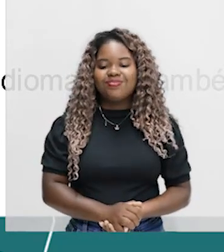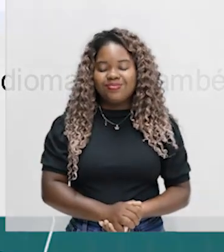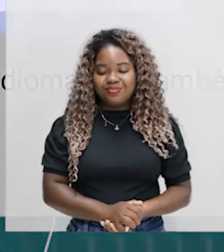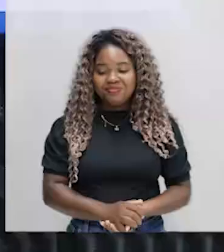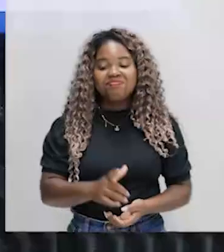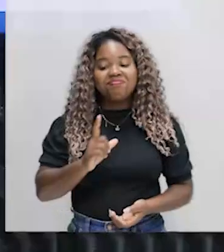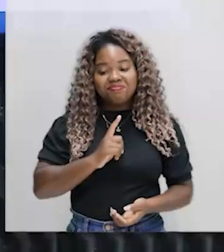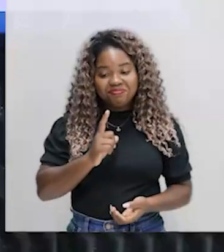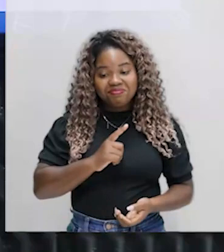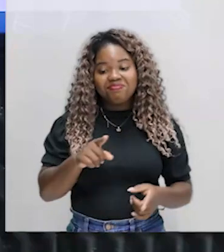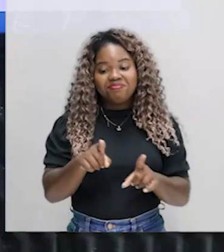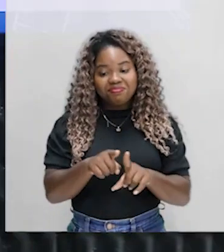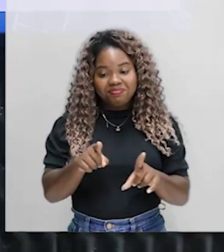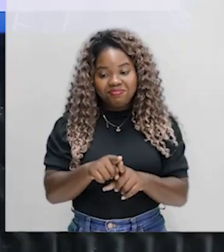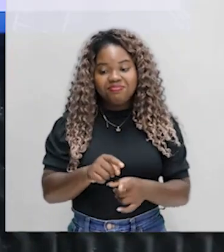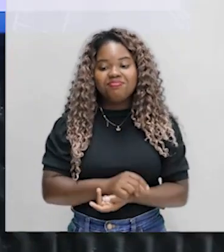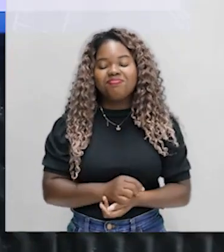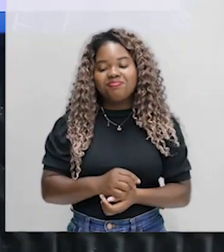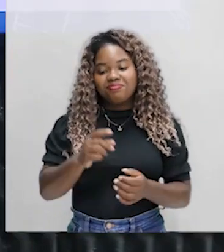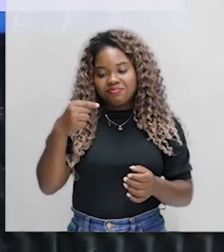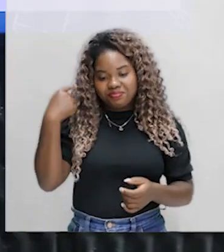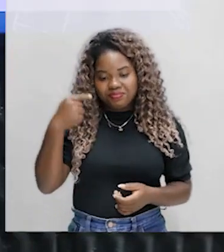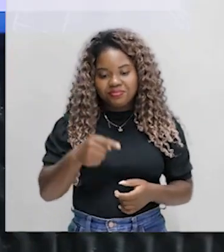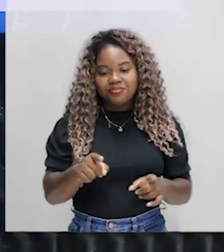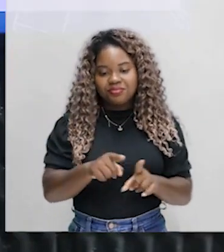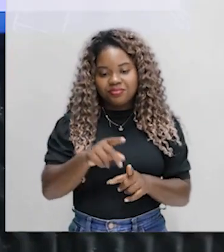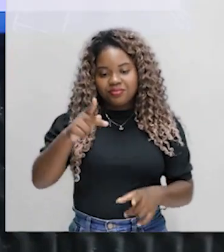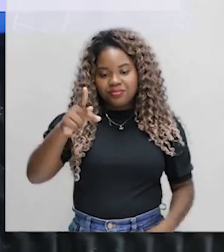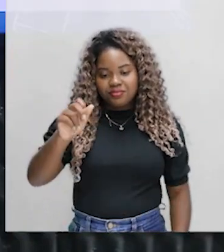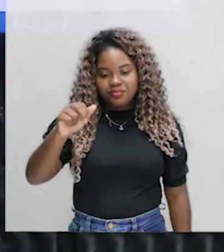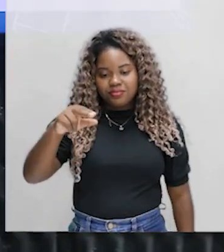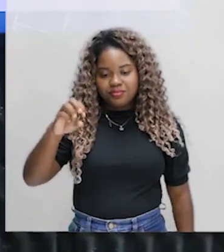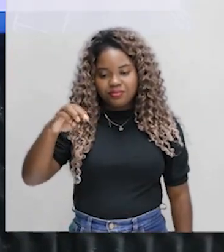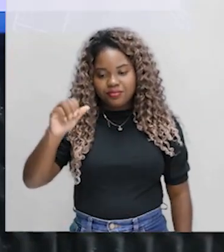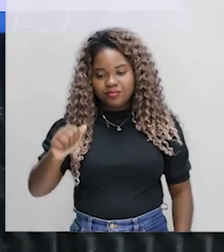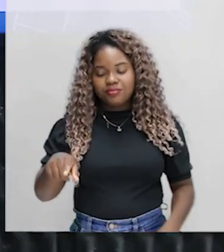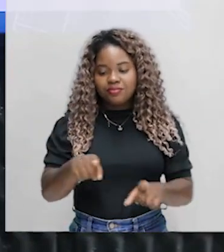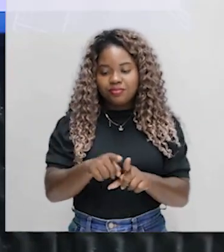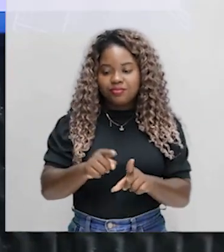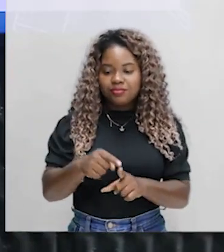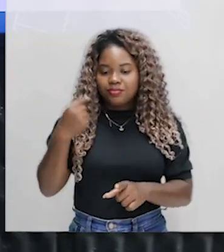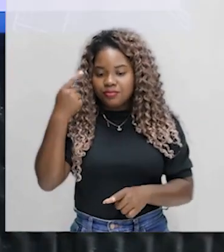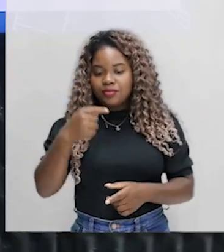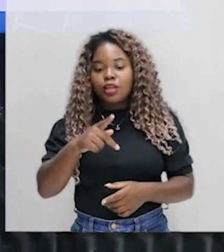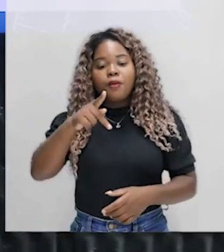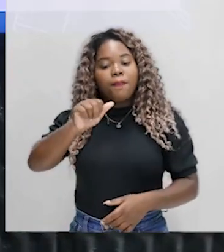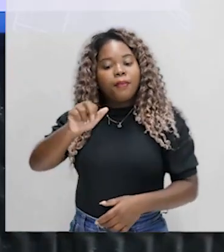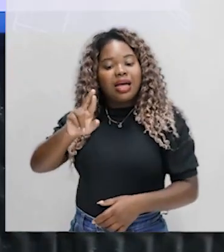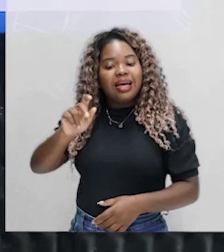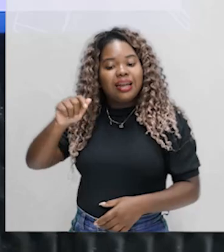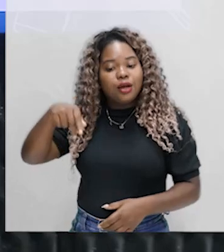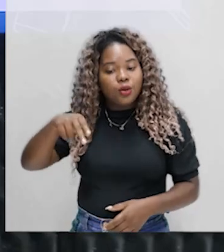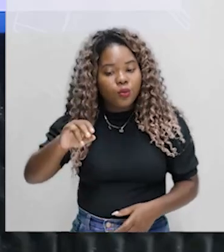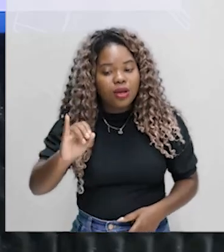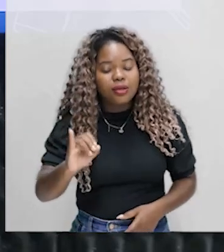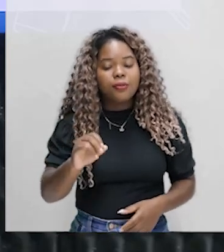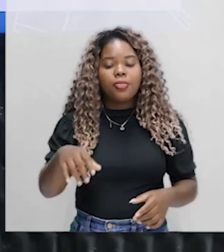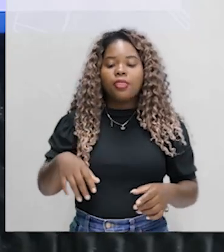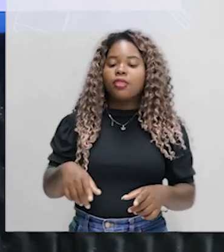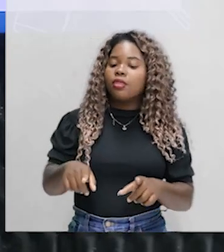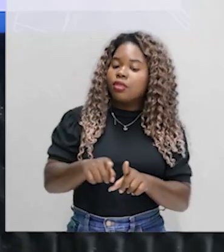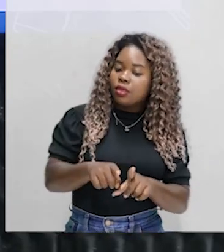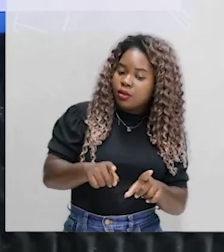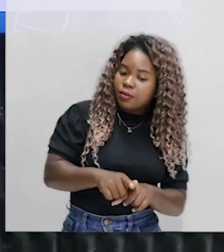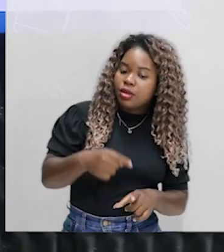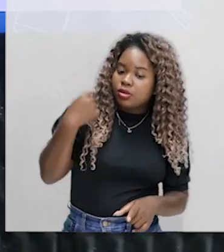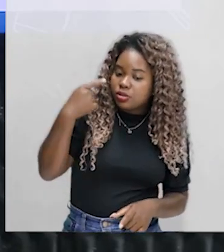só possui o espanhol. No Panamá, só possui o espanhol. E no Paraguai, além do espanhol, eu tenho